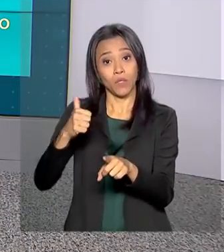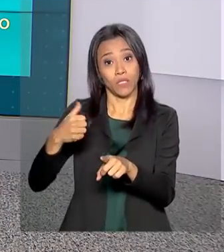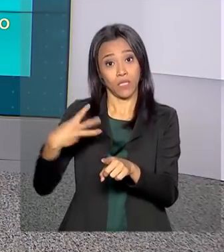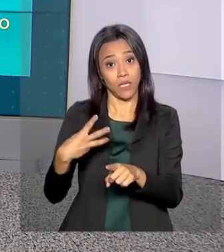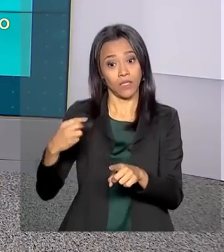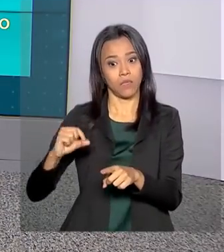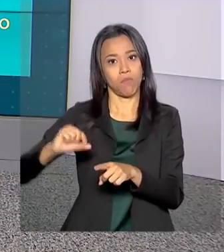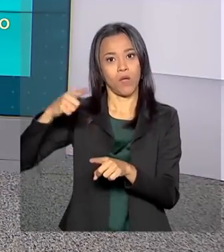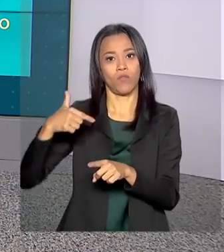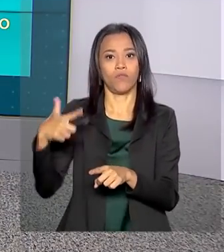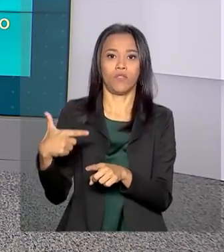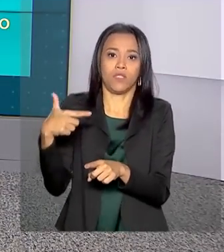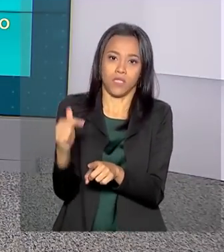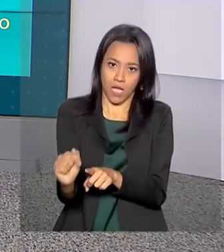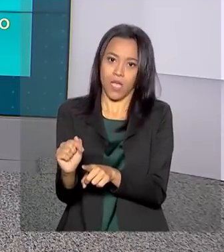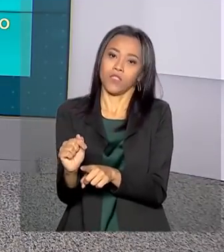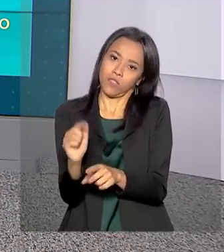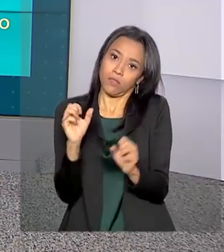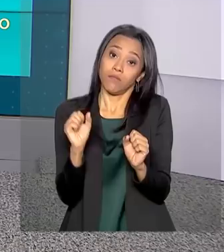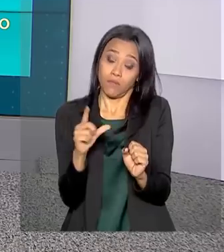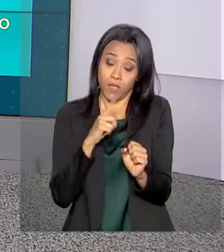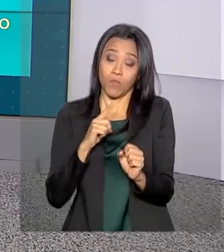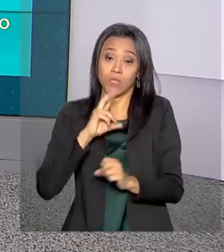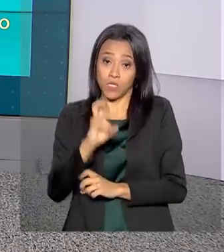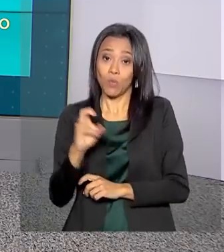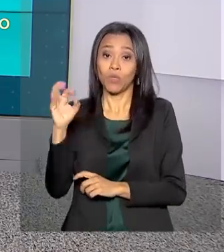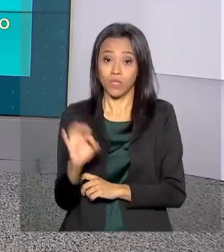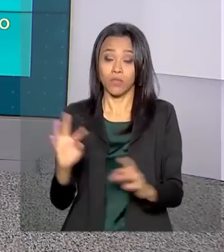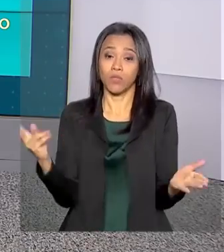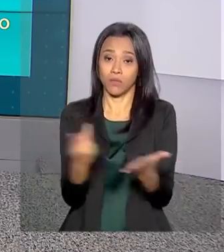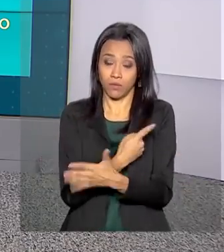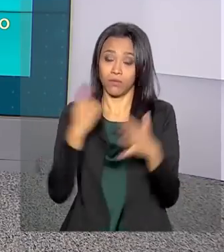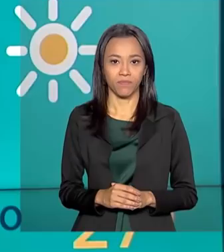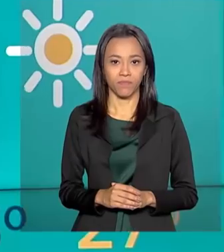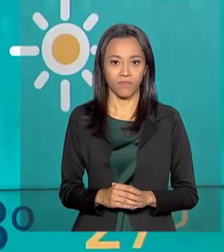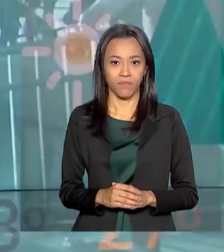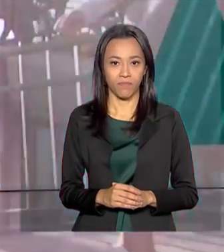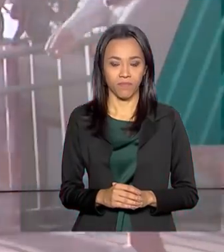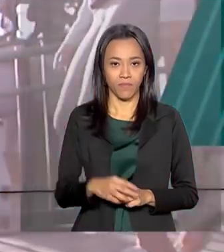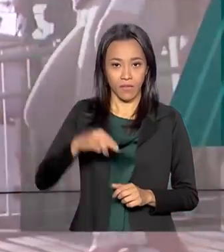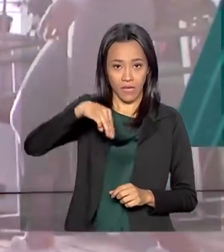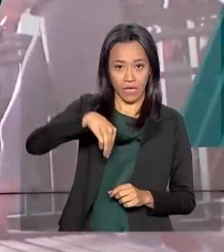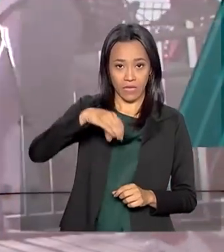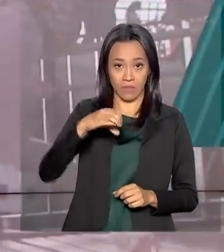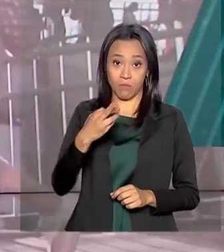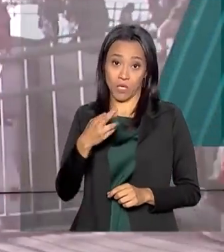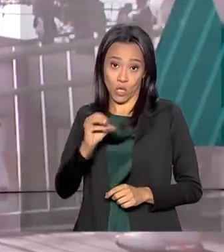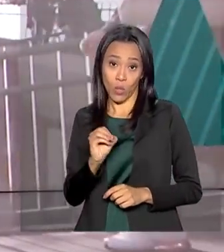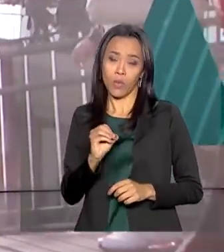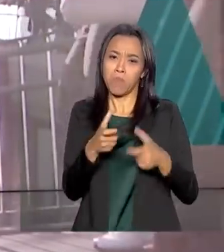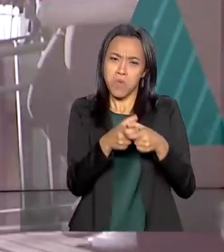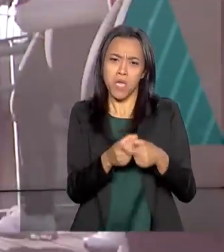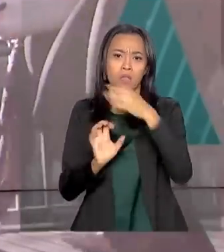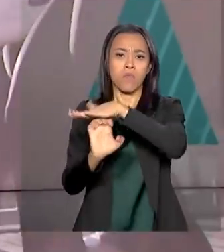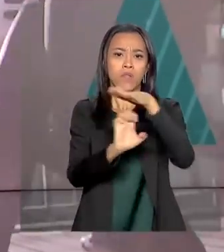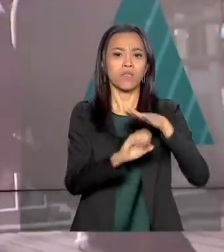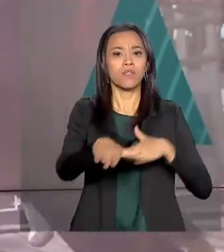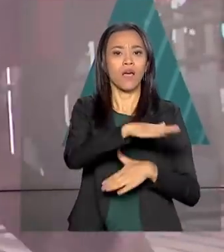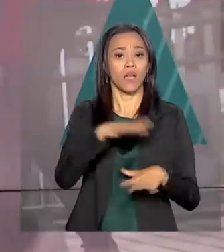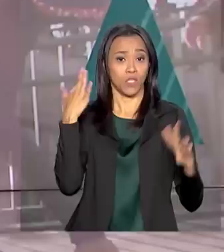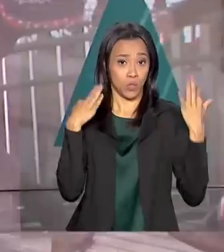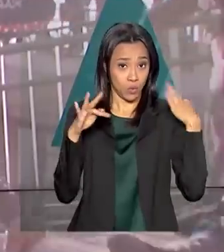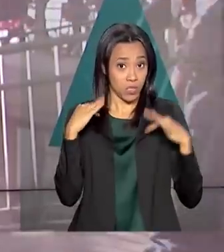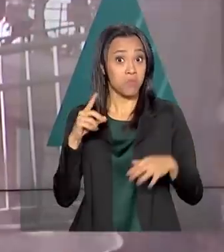de 27 graus temos também cinco por cento de possibilidade de chuva as micro e pequenas empresas do setor de turismo